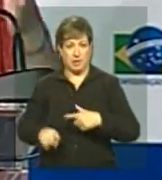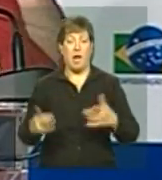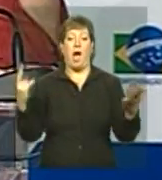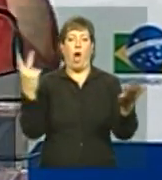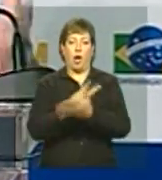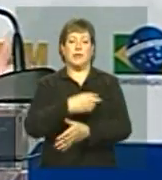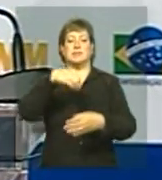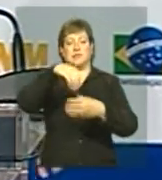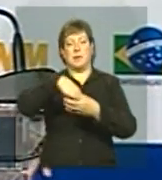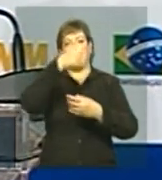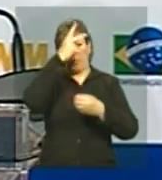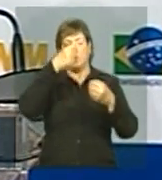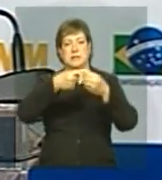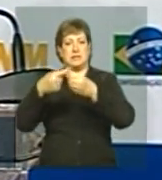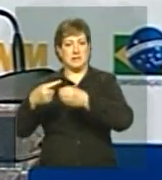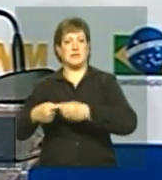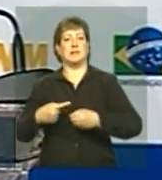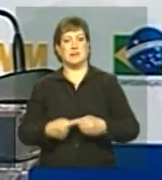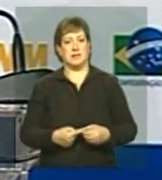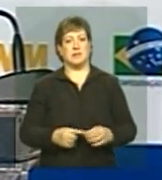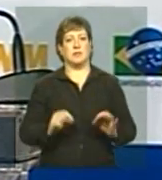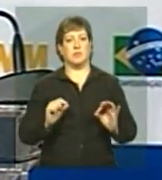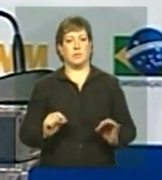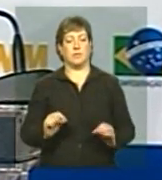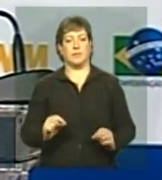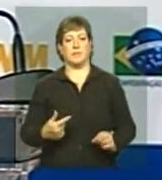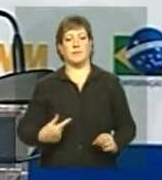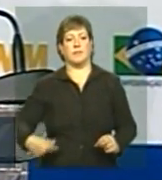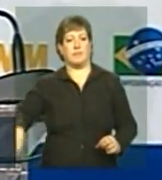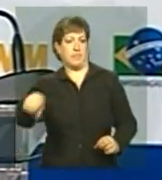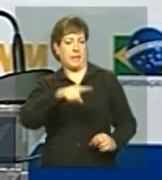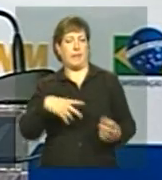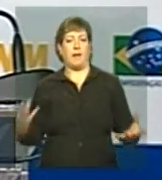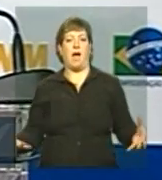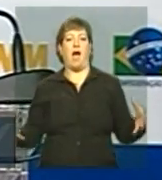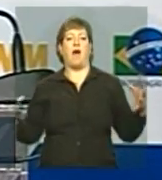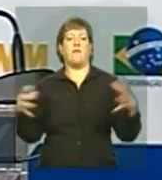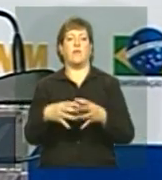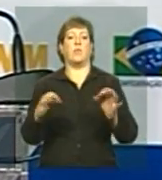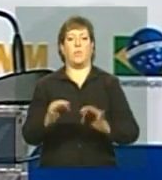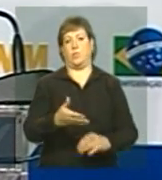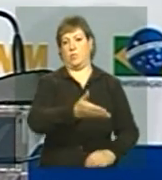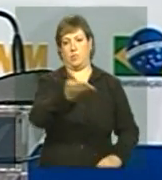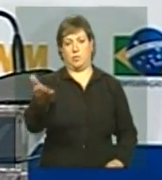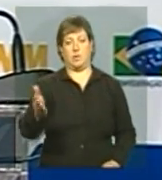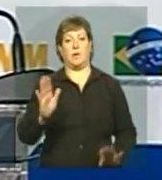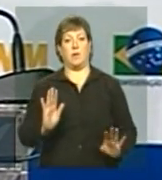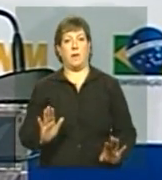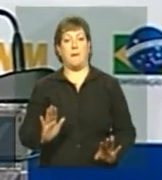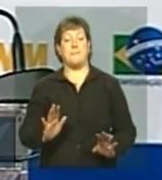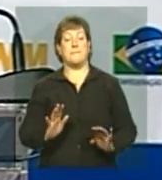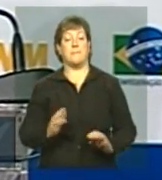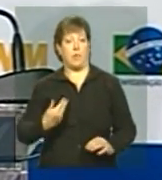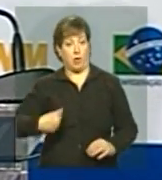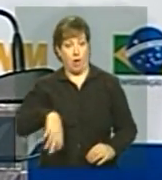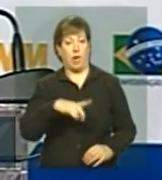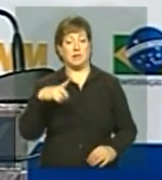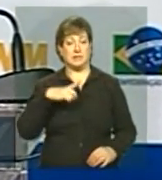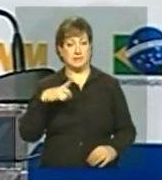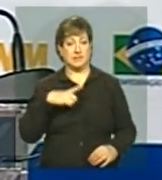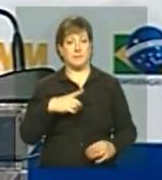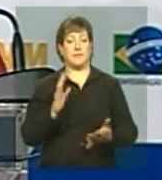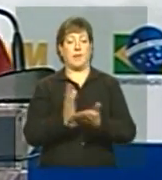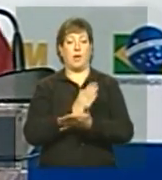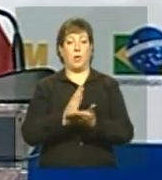município e, sem dúvida nenhuma, afeta os senhores. Nós temos tido algumas iniciativas